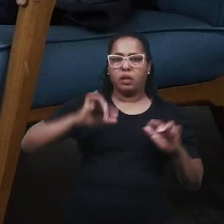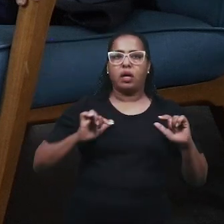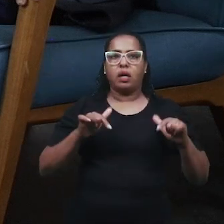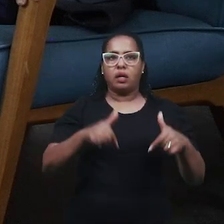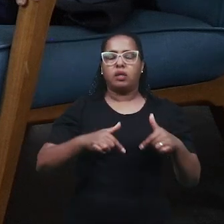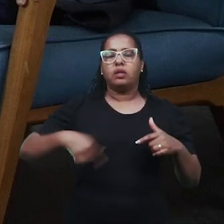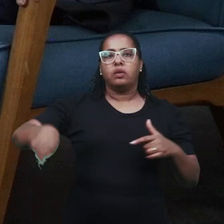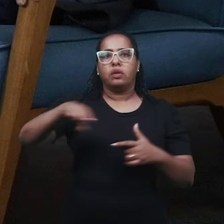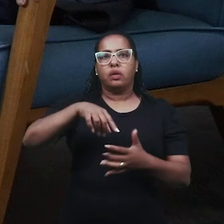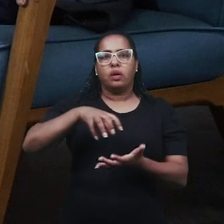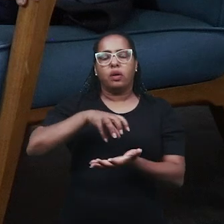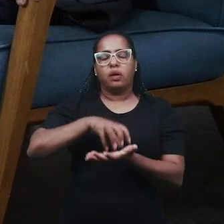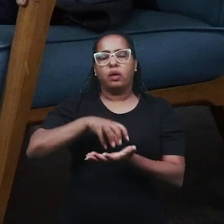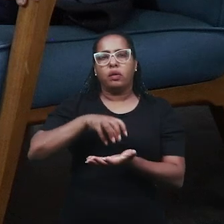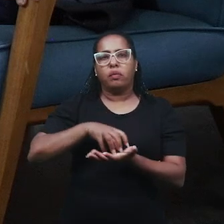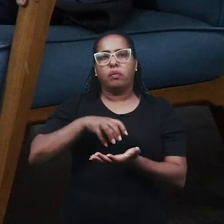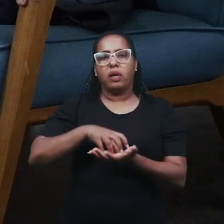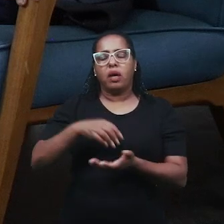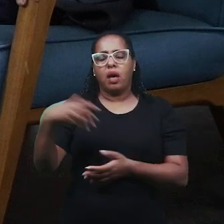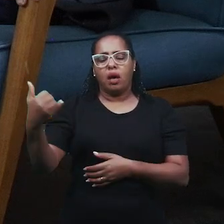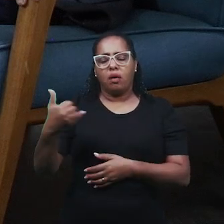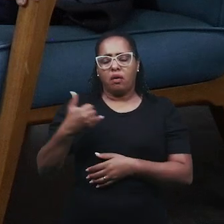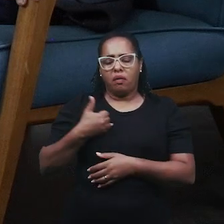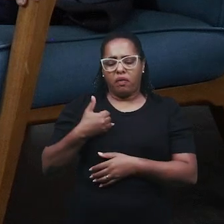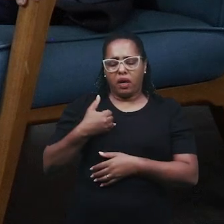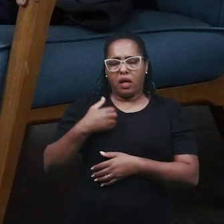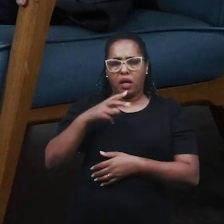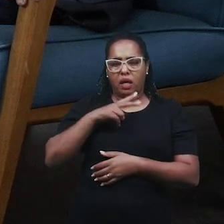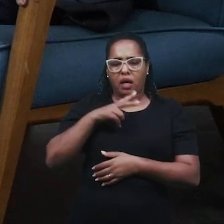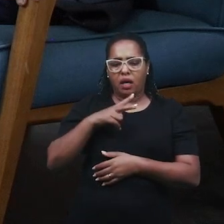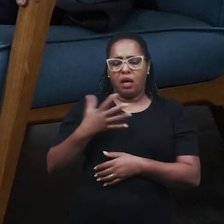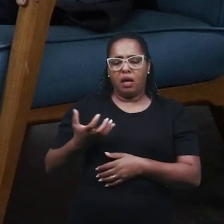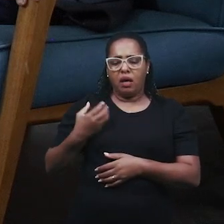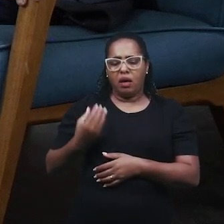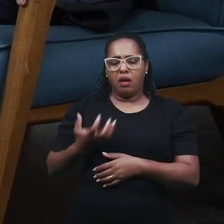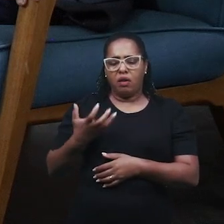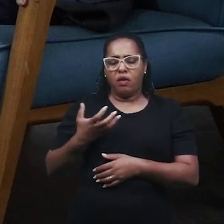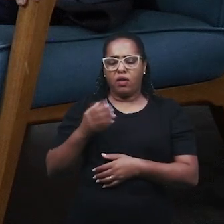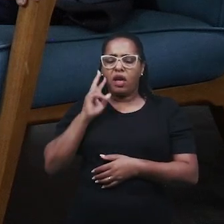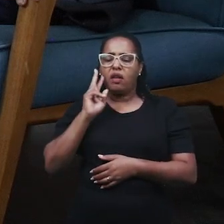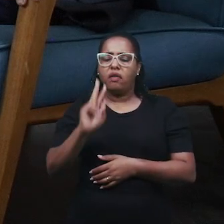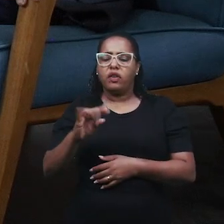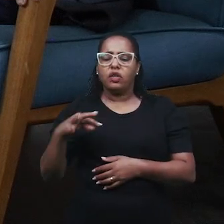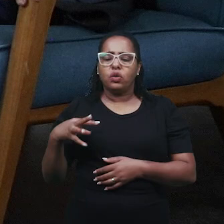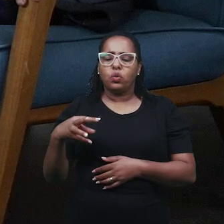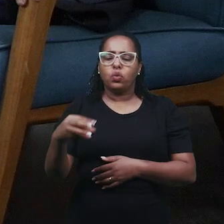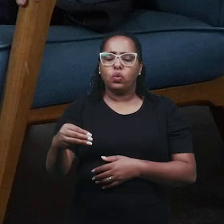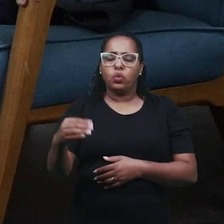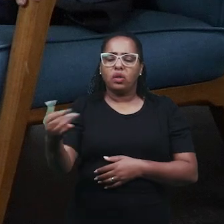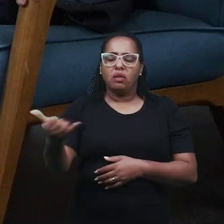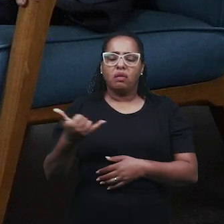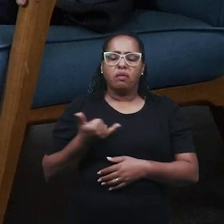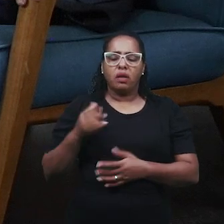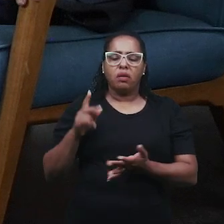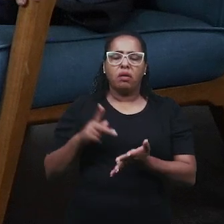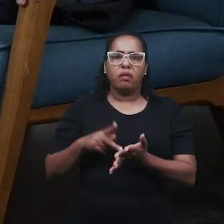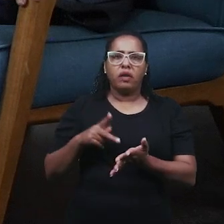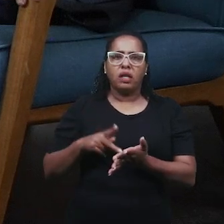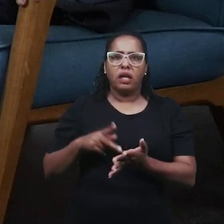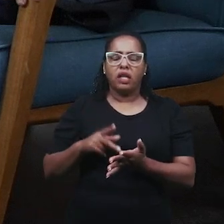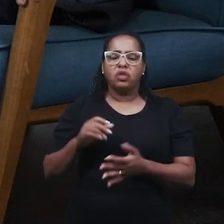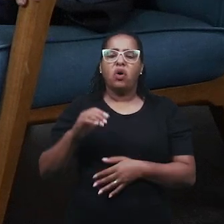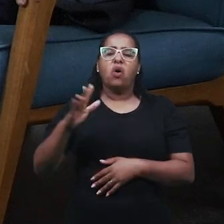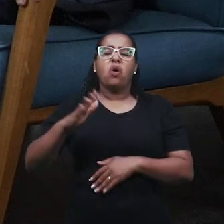meio, eu disse para mim, eu quero ir e ver se tudo aquilo que eles falaram é verdade, ou se o pessoal